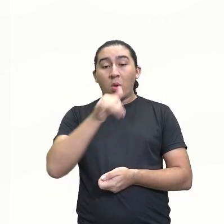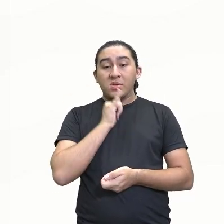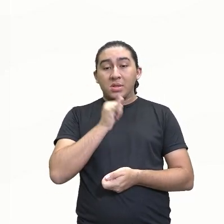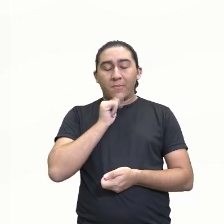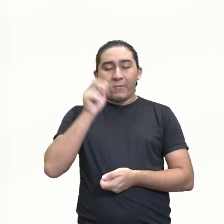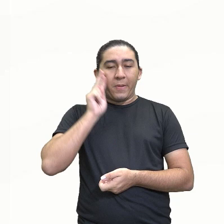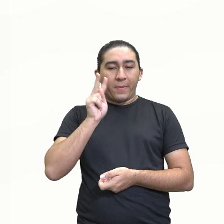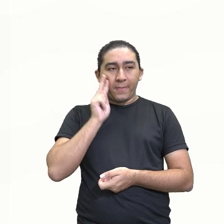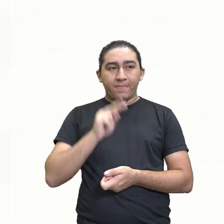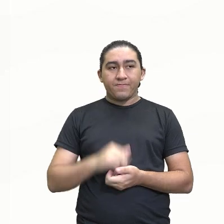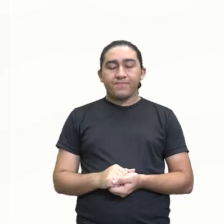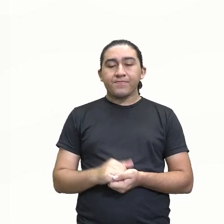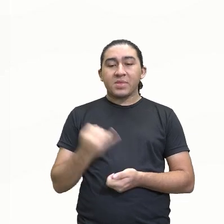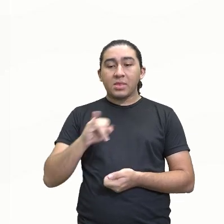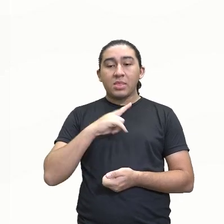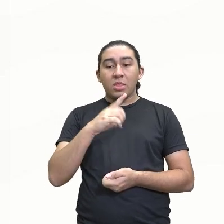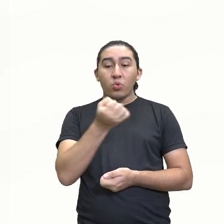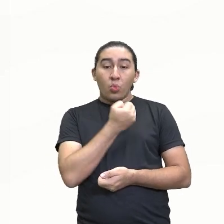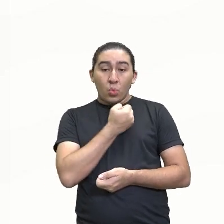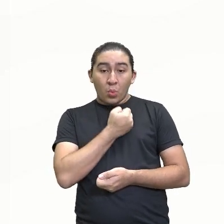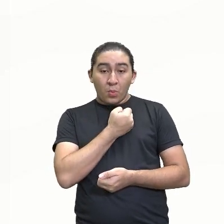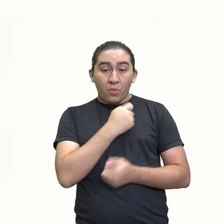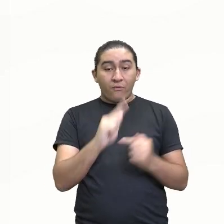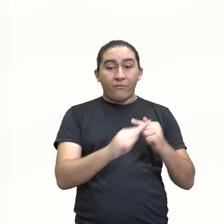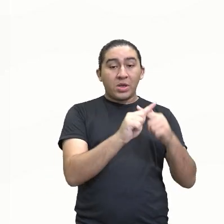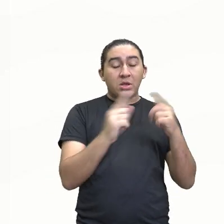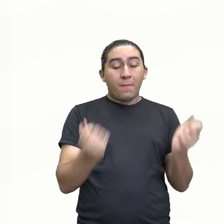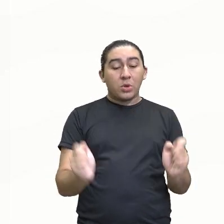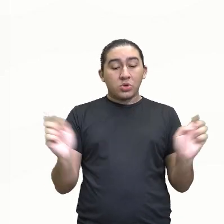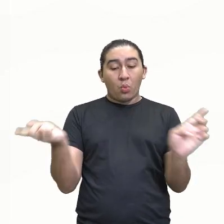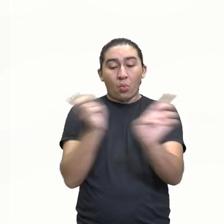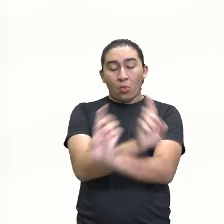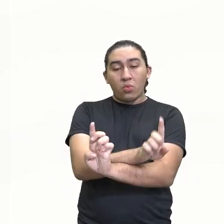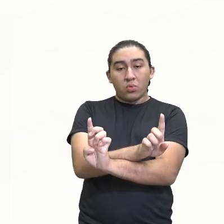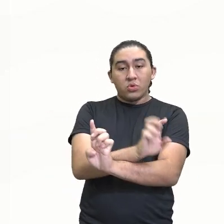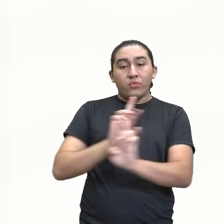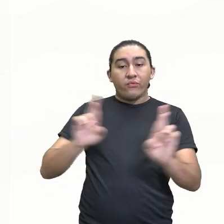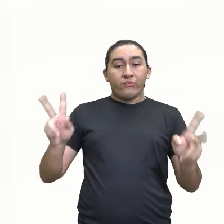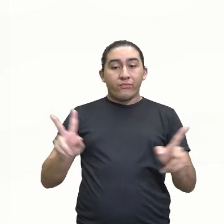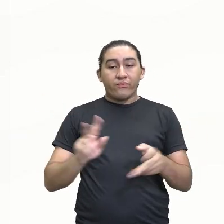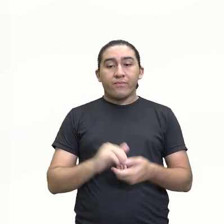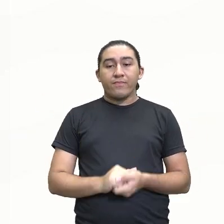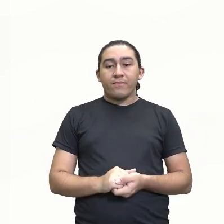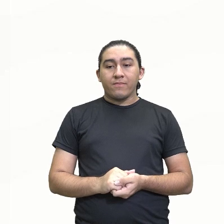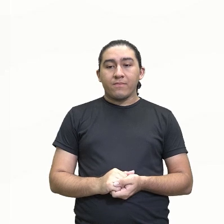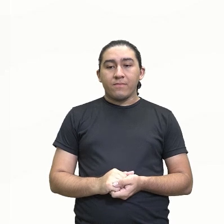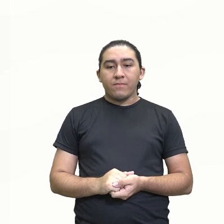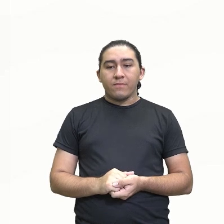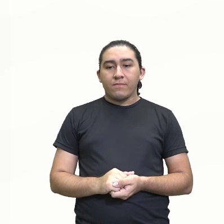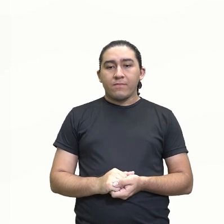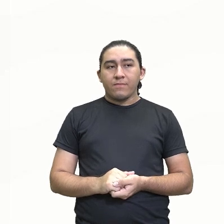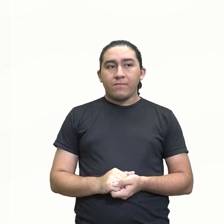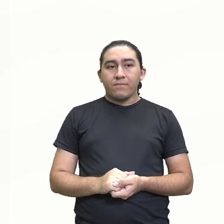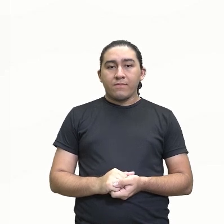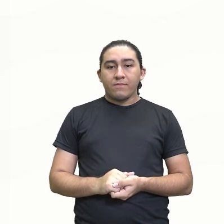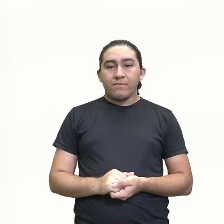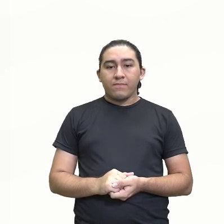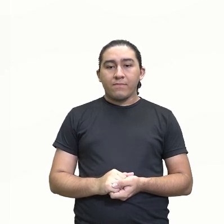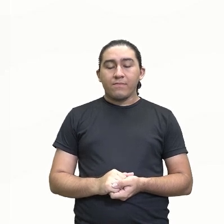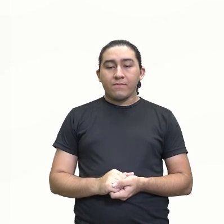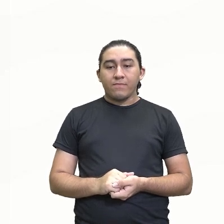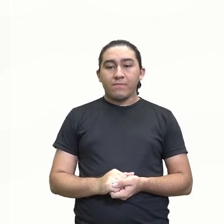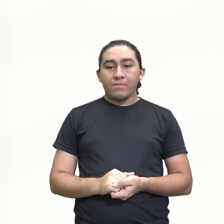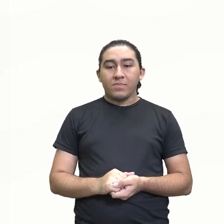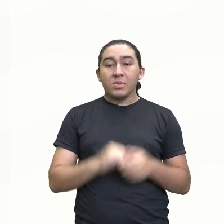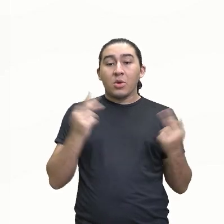lá, ó, que quando tem um número multiplicando, ele pode ir aqui, ó, para o expoente do logaritmando. E é o que nós vamos fazer. Então, vai